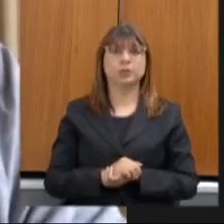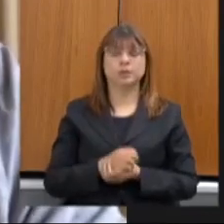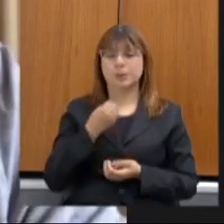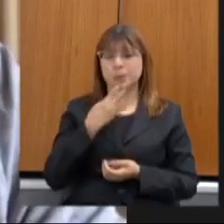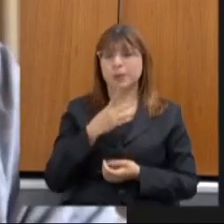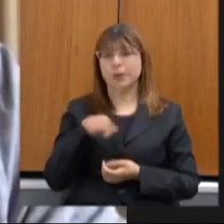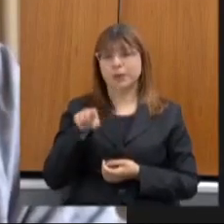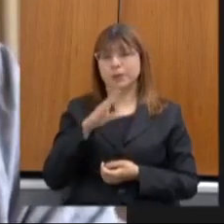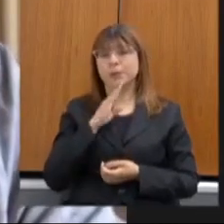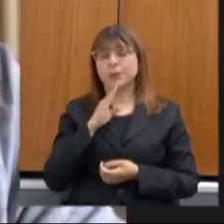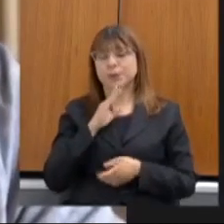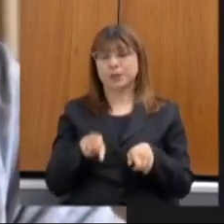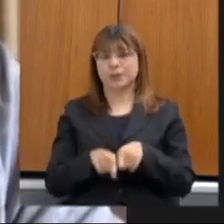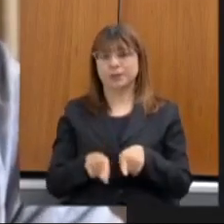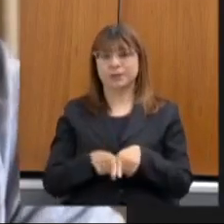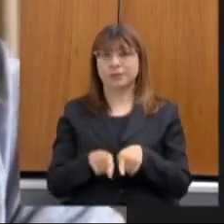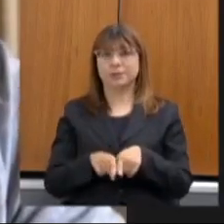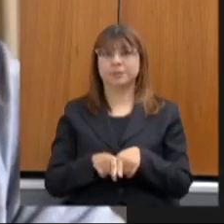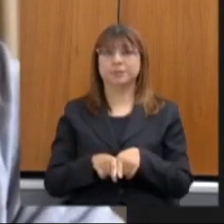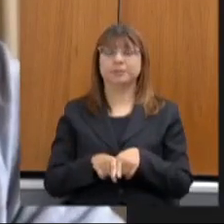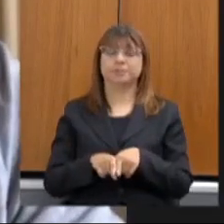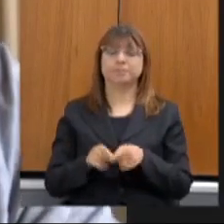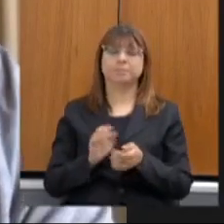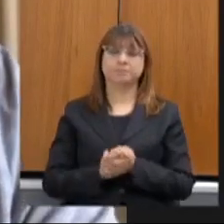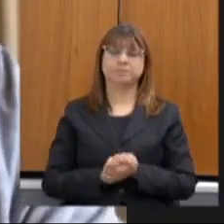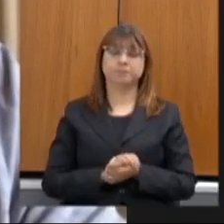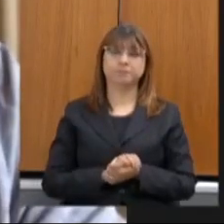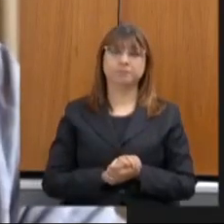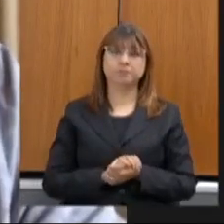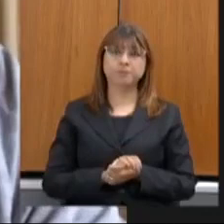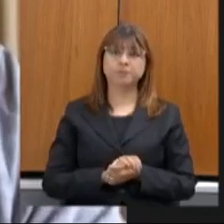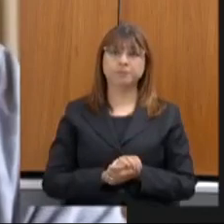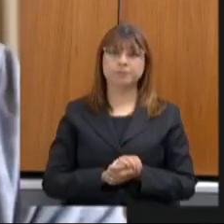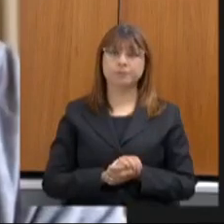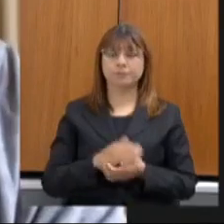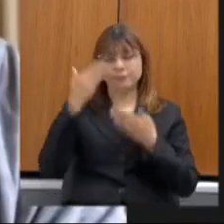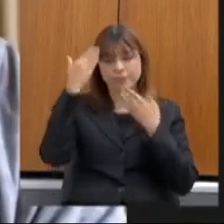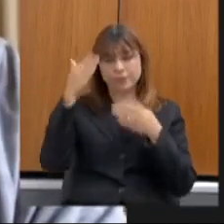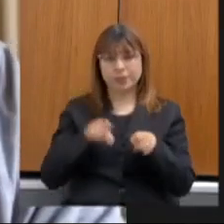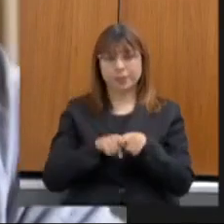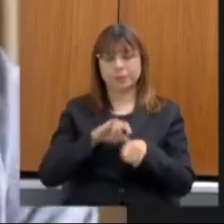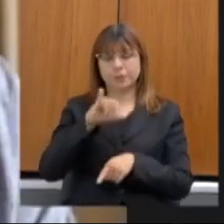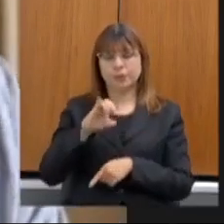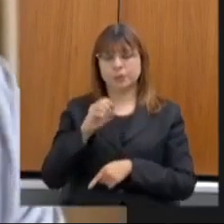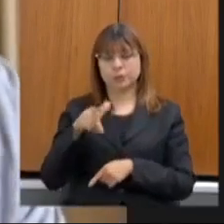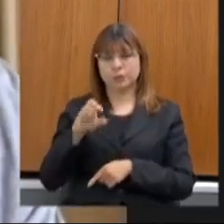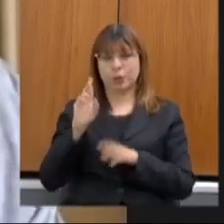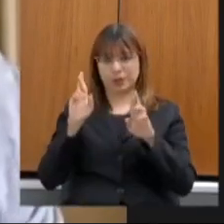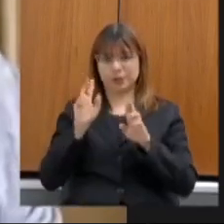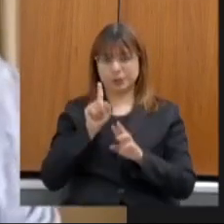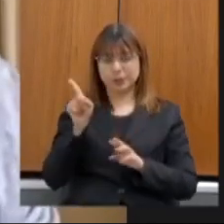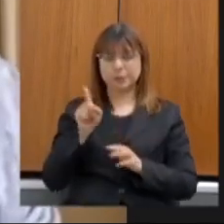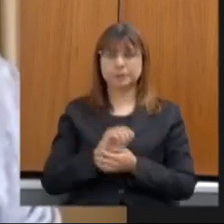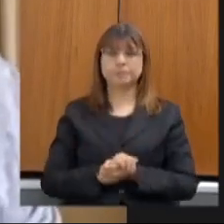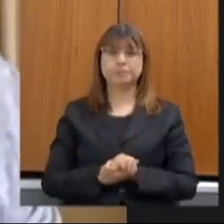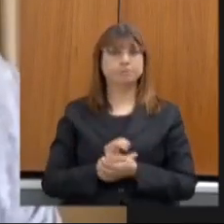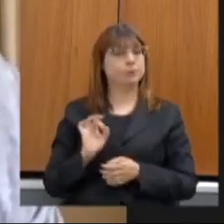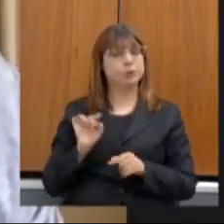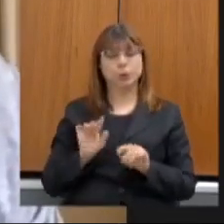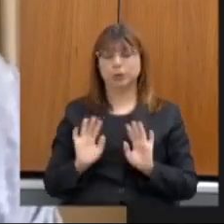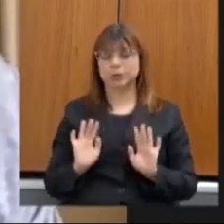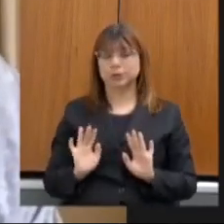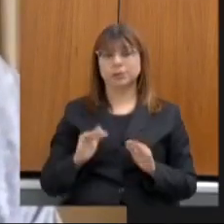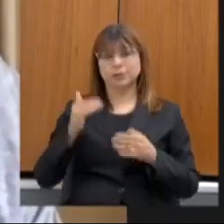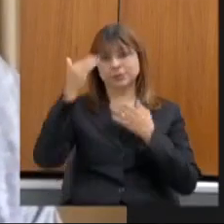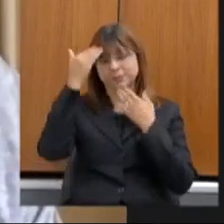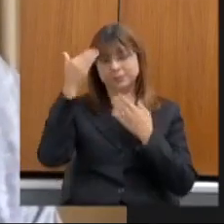conhecer também e coloca-la o forte relação que tinha que fazer isso até o próprio João à frente lá bem só